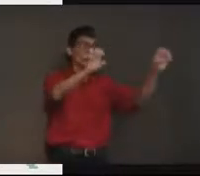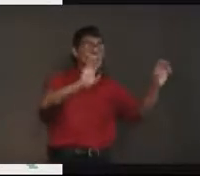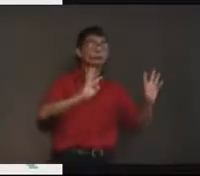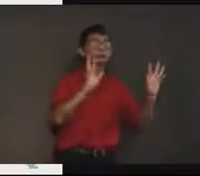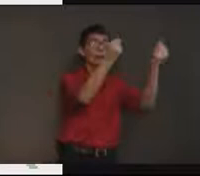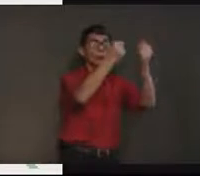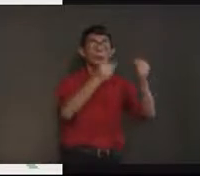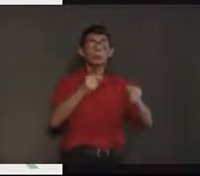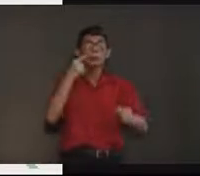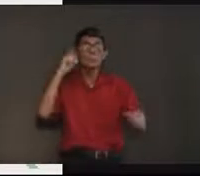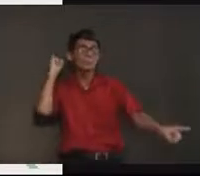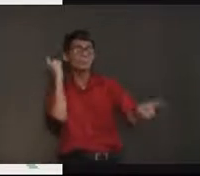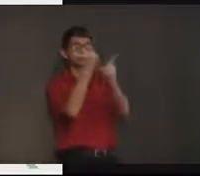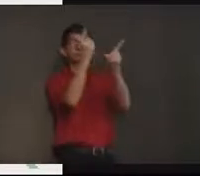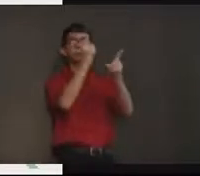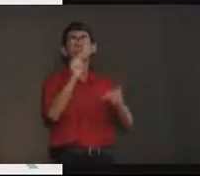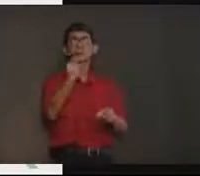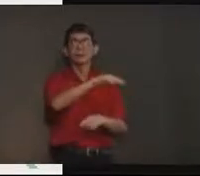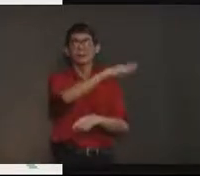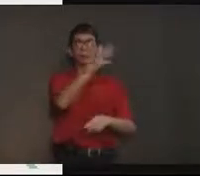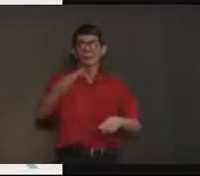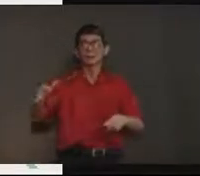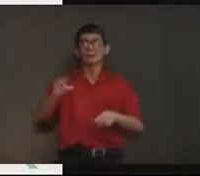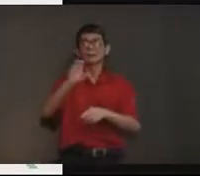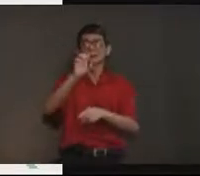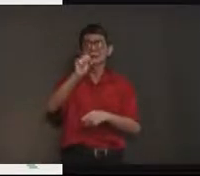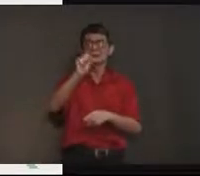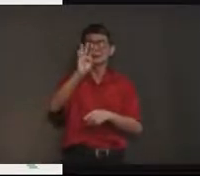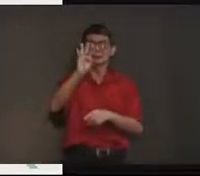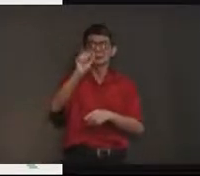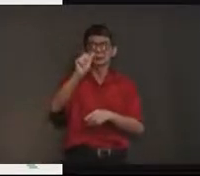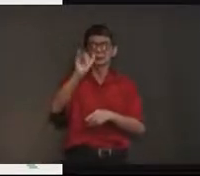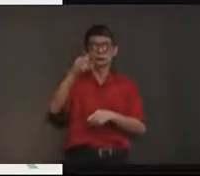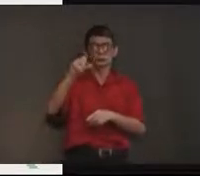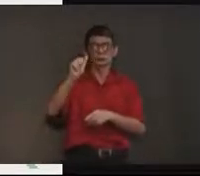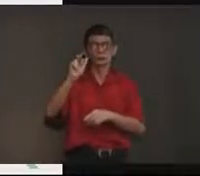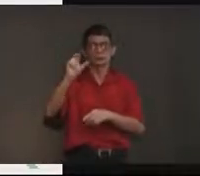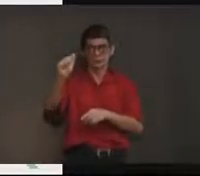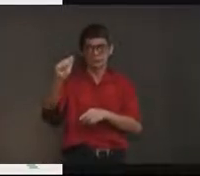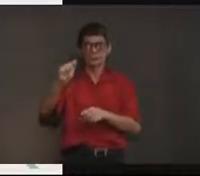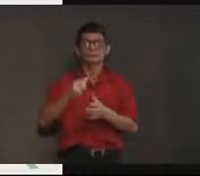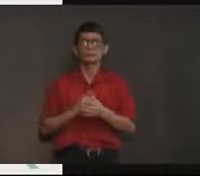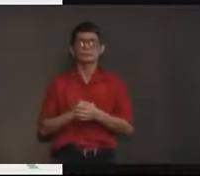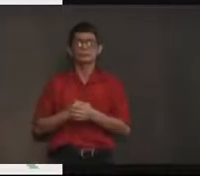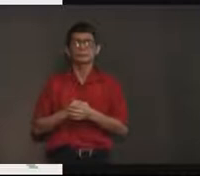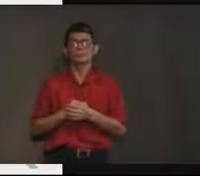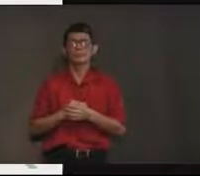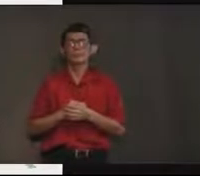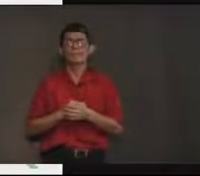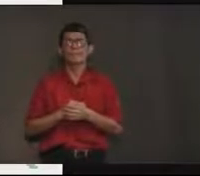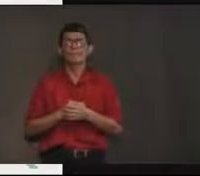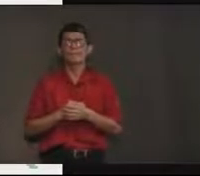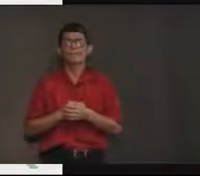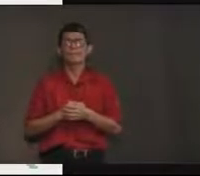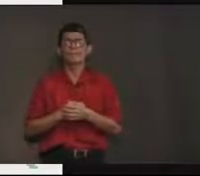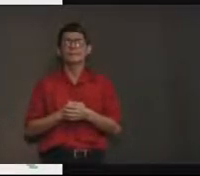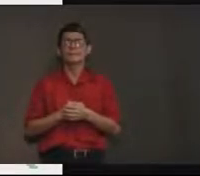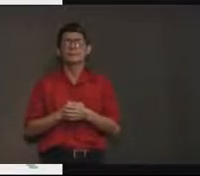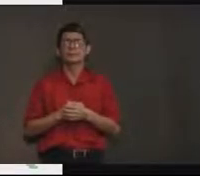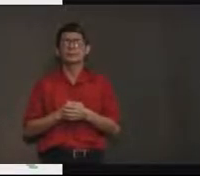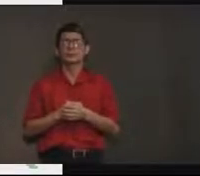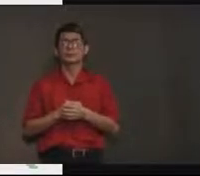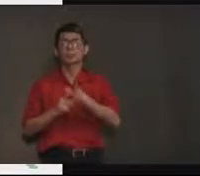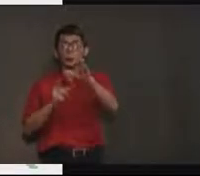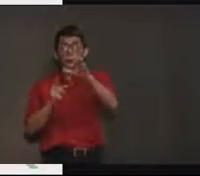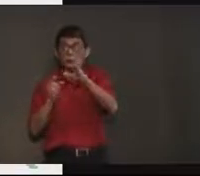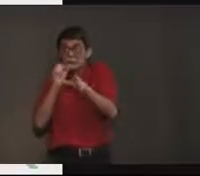consegue uma onda estacionária uma solução estacionária para o seu problema e vamos ver tô fazendo